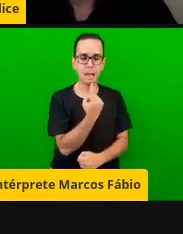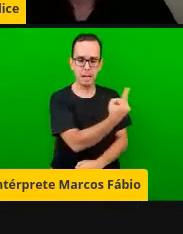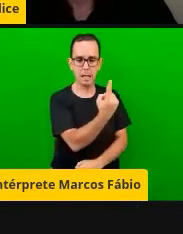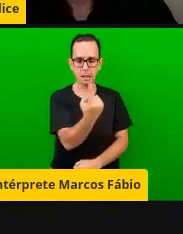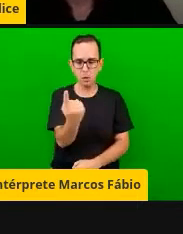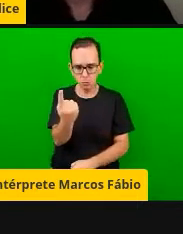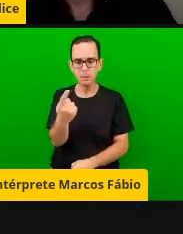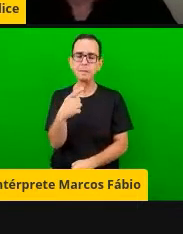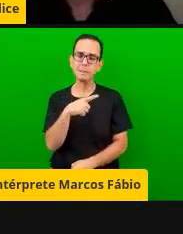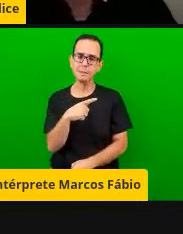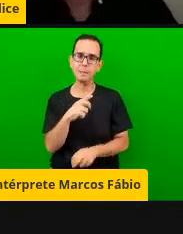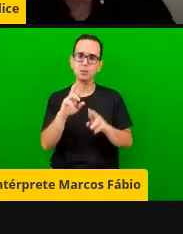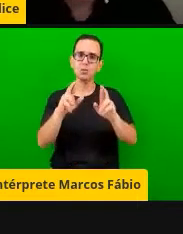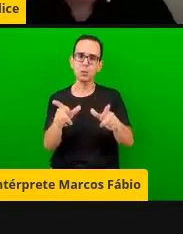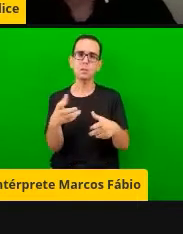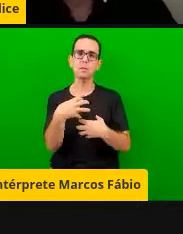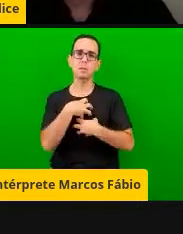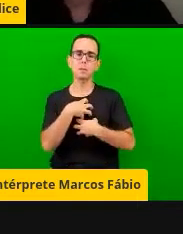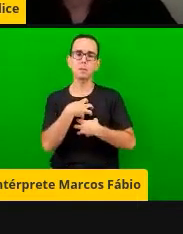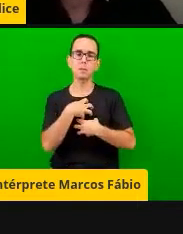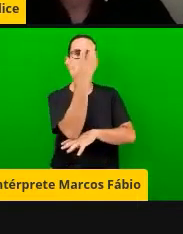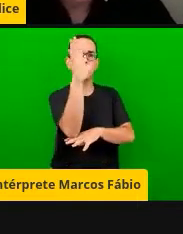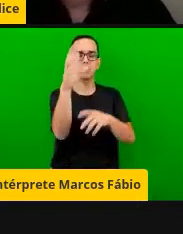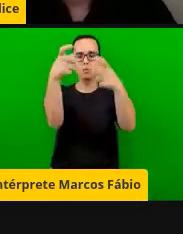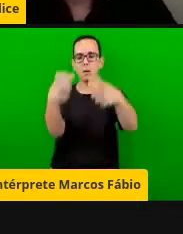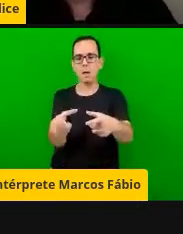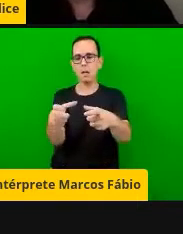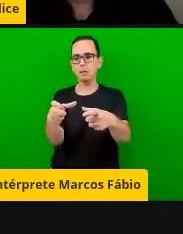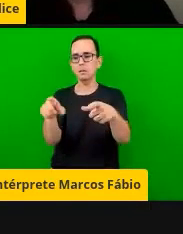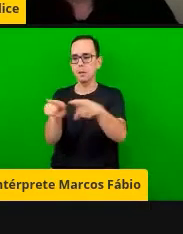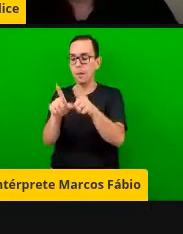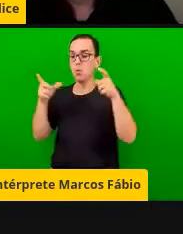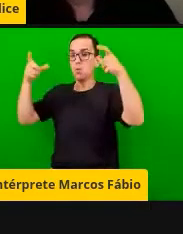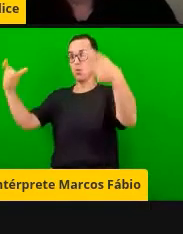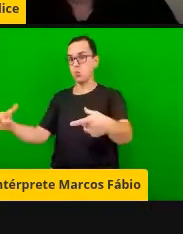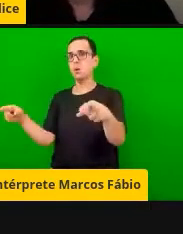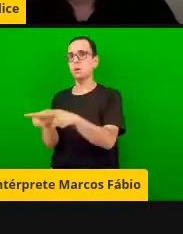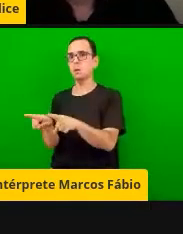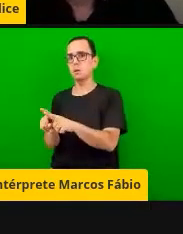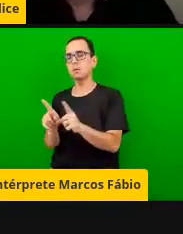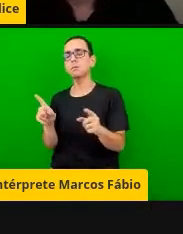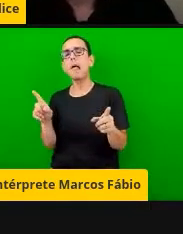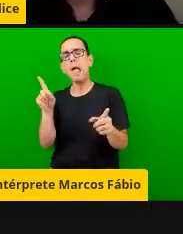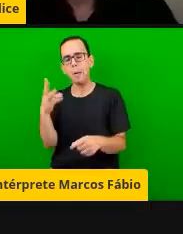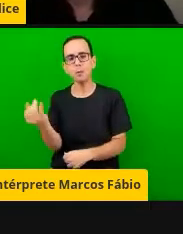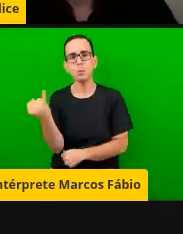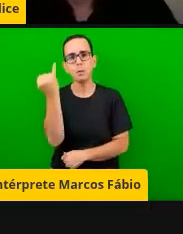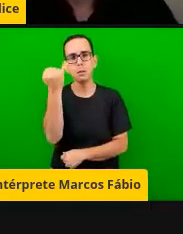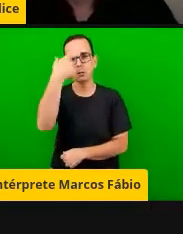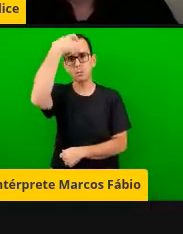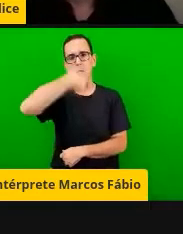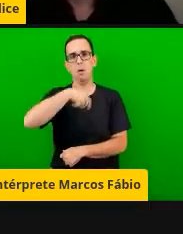forma diferente esses conceitos: paisagem, espaço, lugar, território e região. E isso aqui é muito importante para o professor.